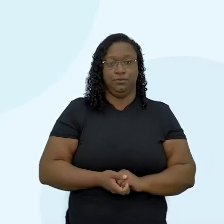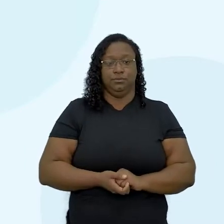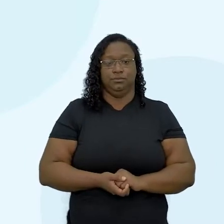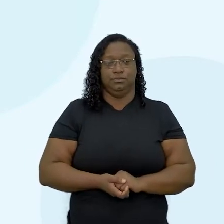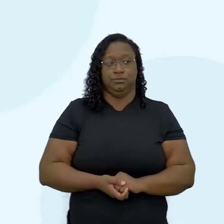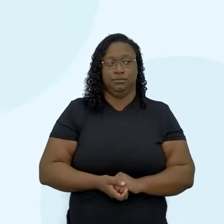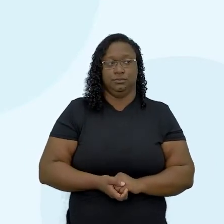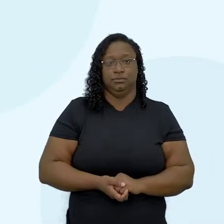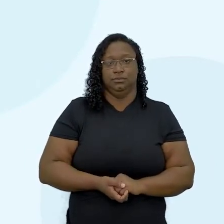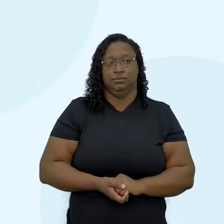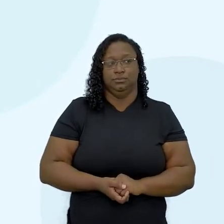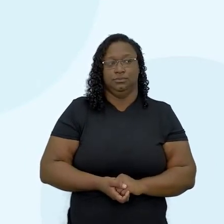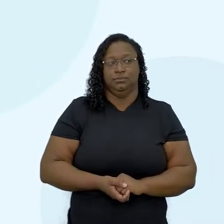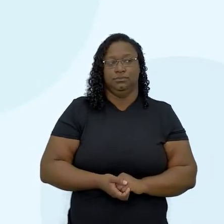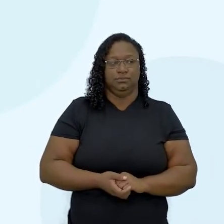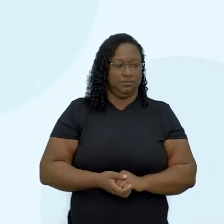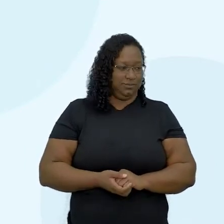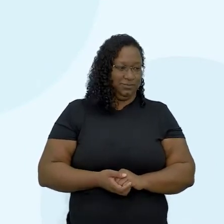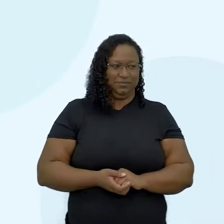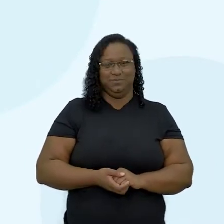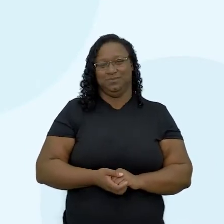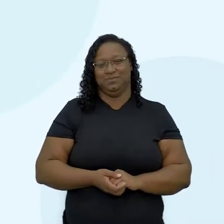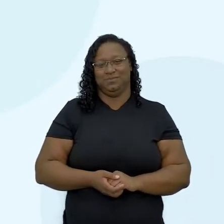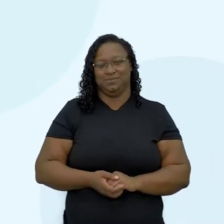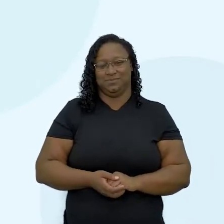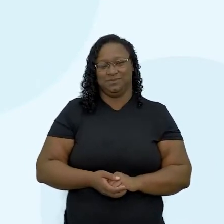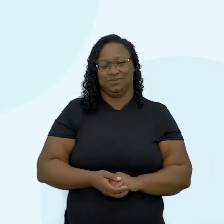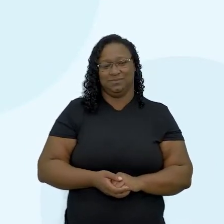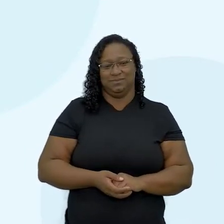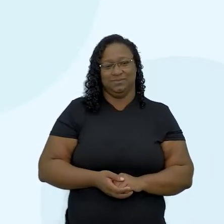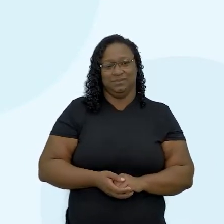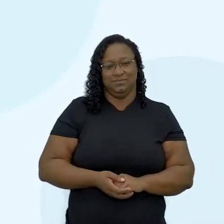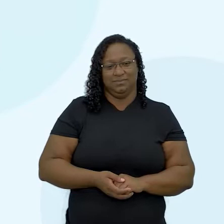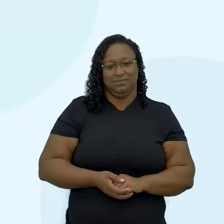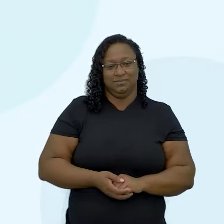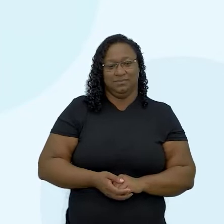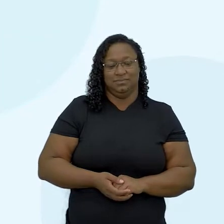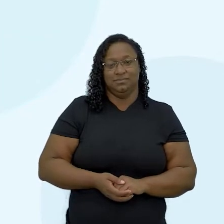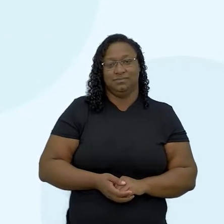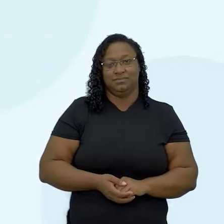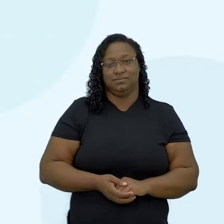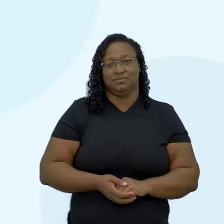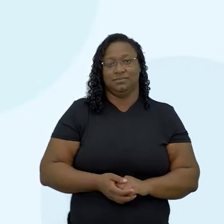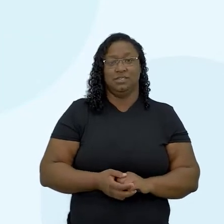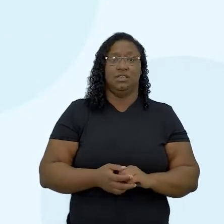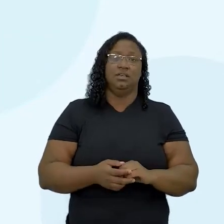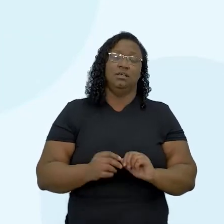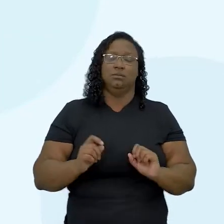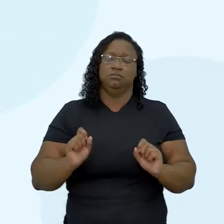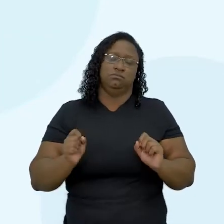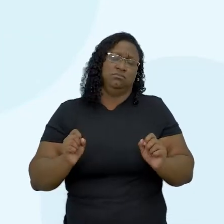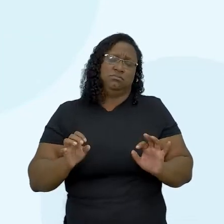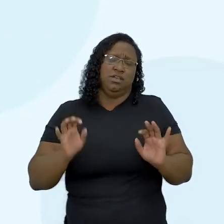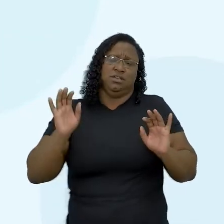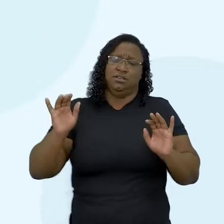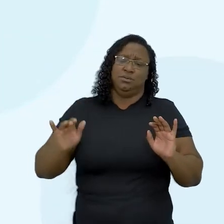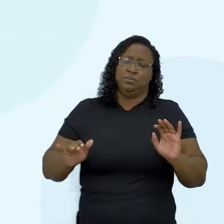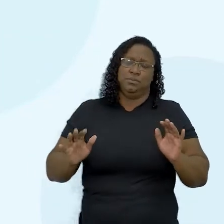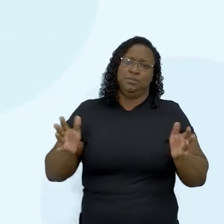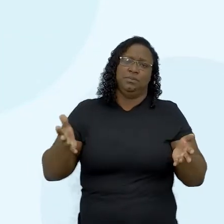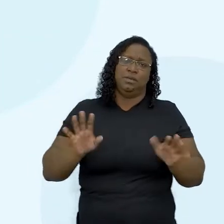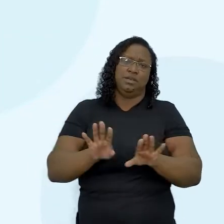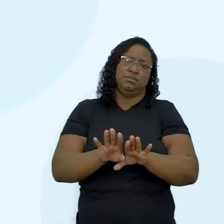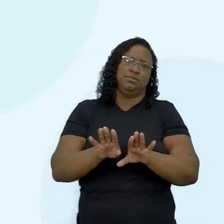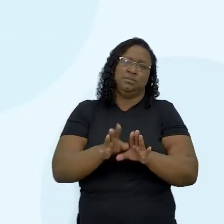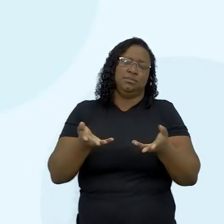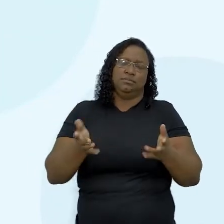tipo, colorindo pra pior. As porcentagens são menores, né? Ali em cima. Tá. 30, né? Você não vai achar nada muito baixo também. Sim, porque tá consumindo. Porque vai